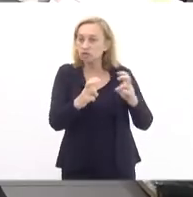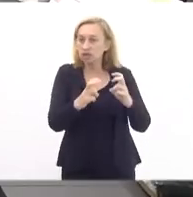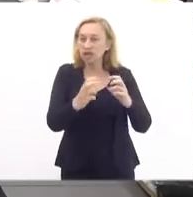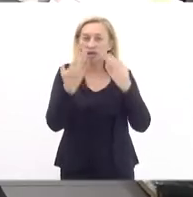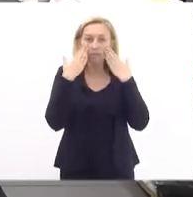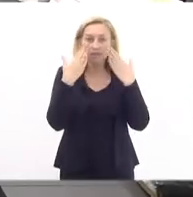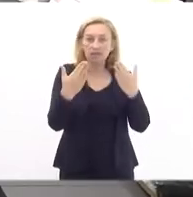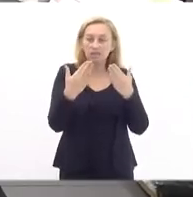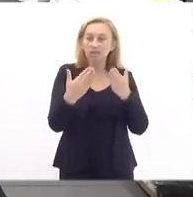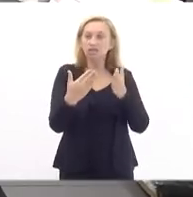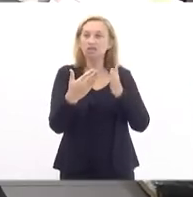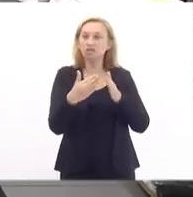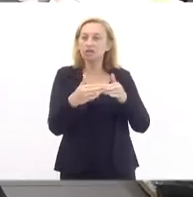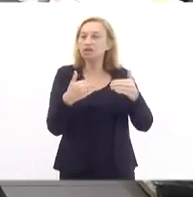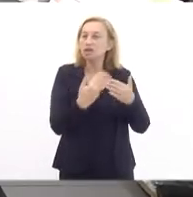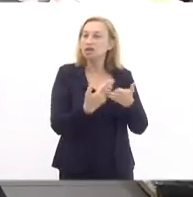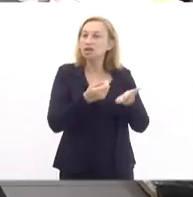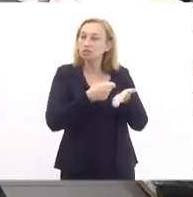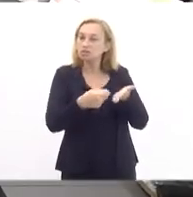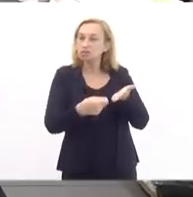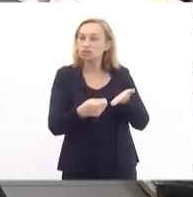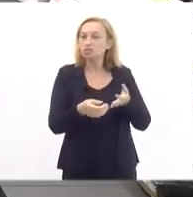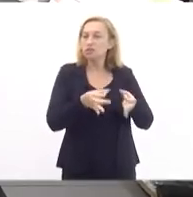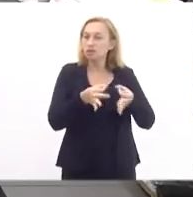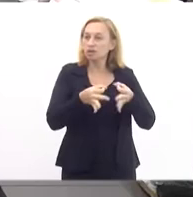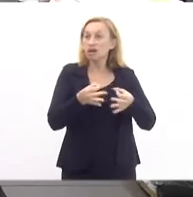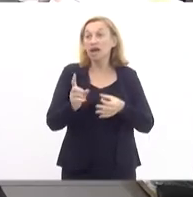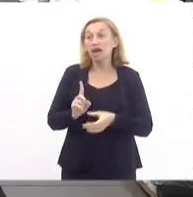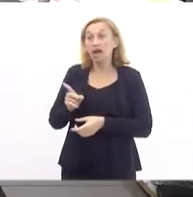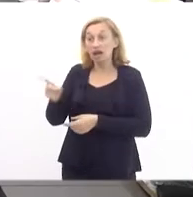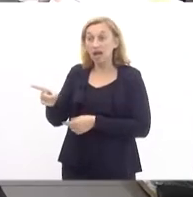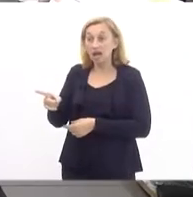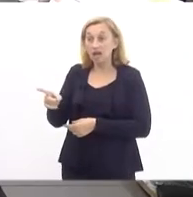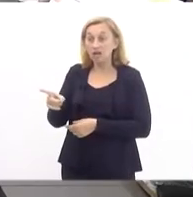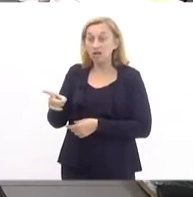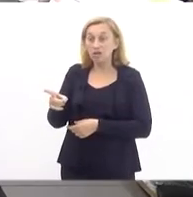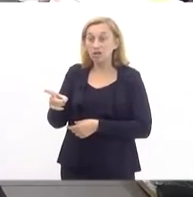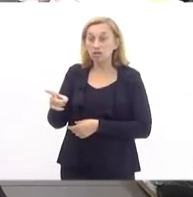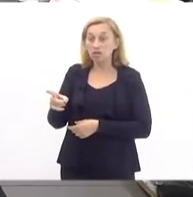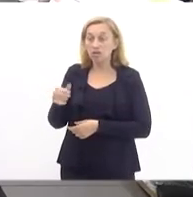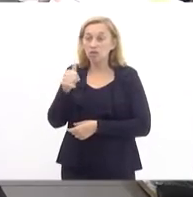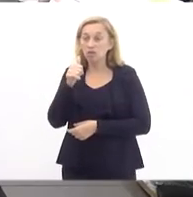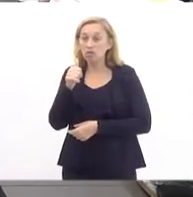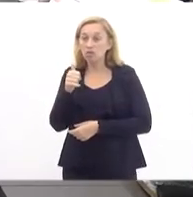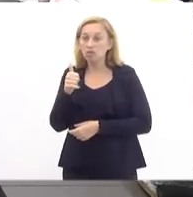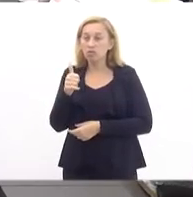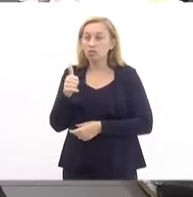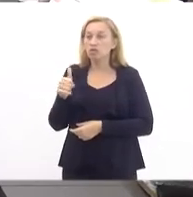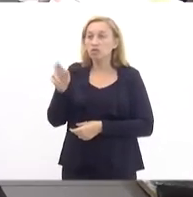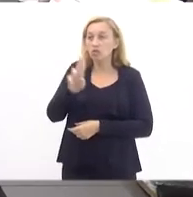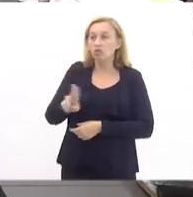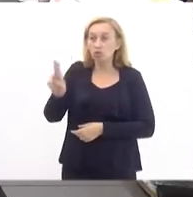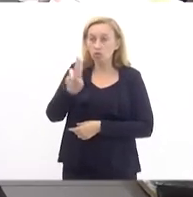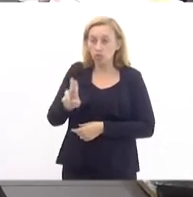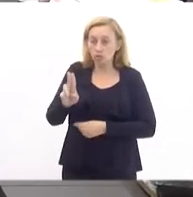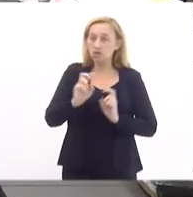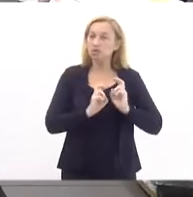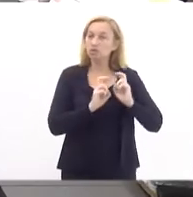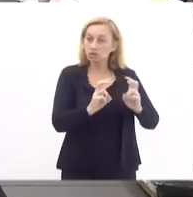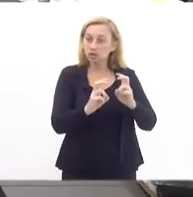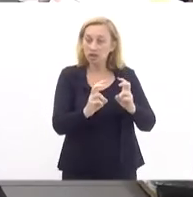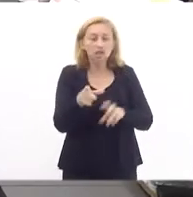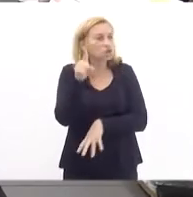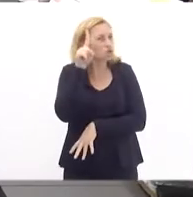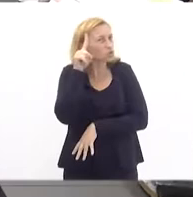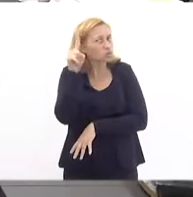apresentando requerimento, isso de forma mais orgânica. Ela, como passageira, fez questão de trazer uma pessoa que é usuária do sistema, que usa o trem